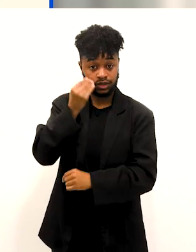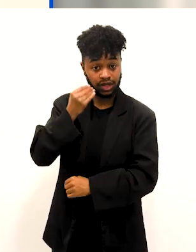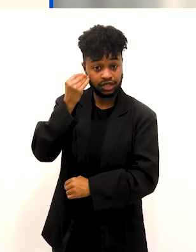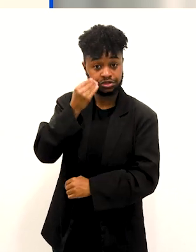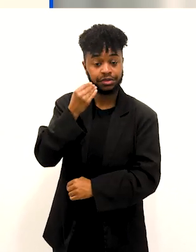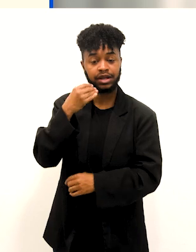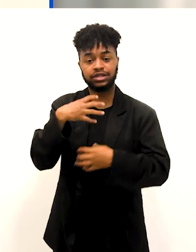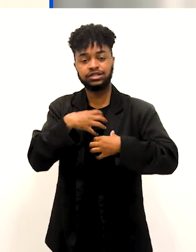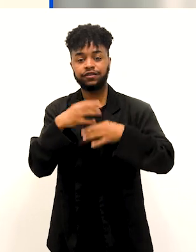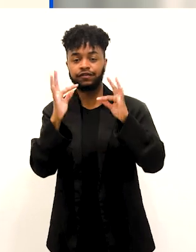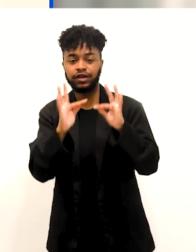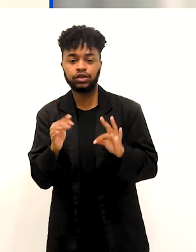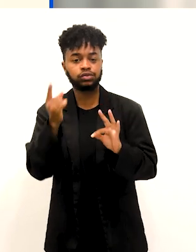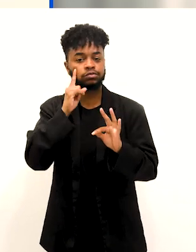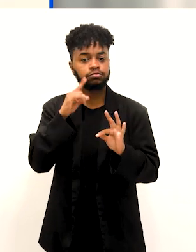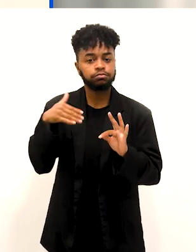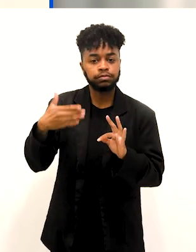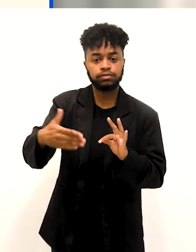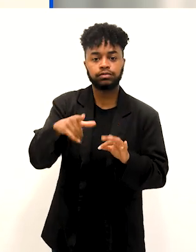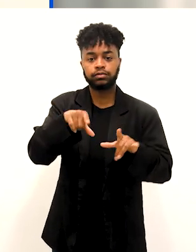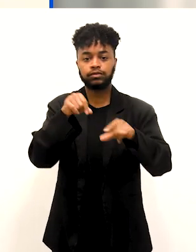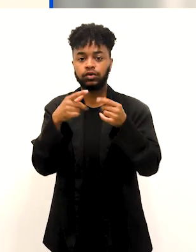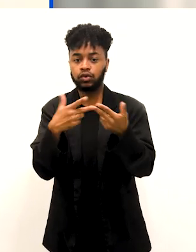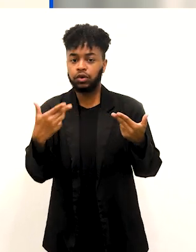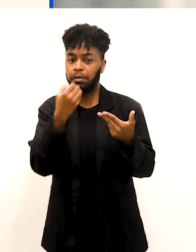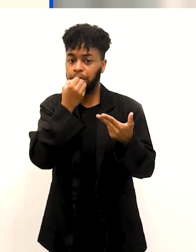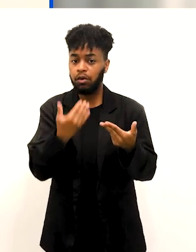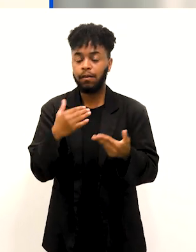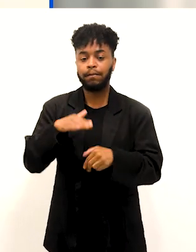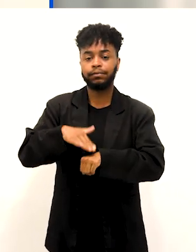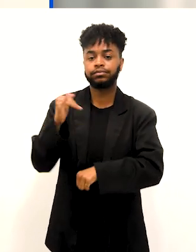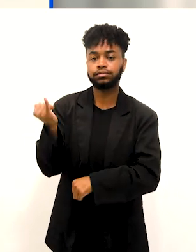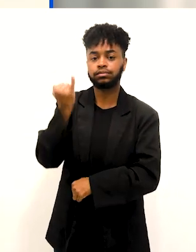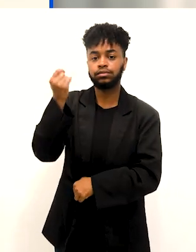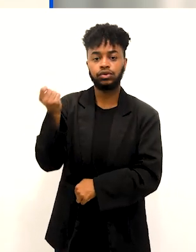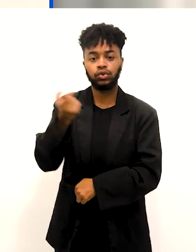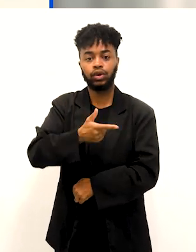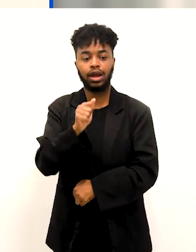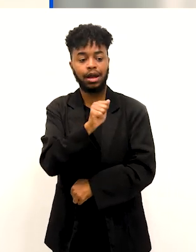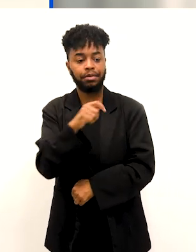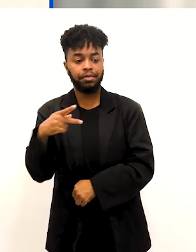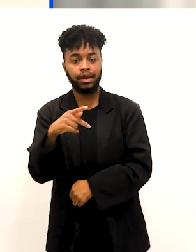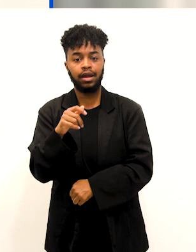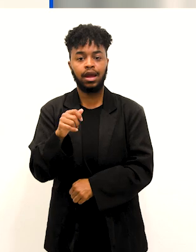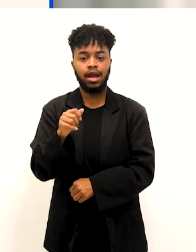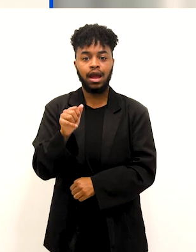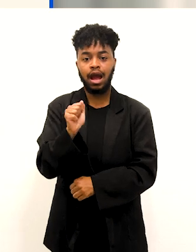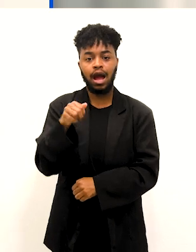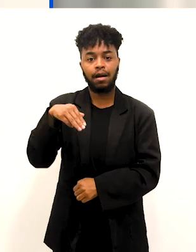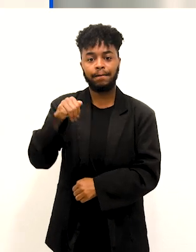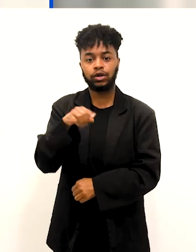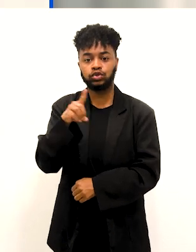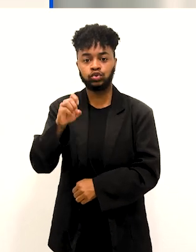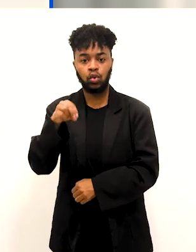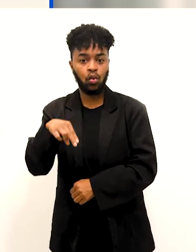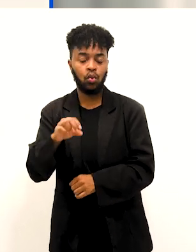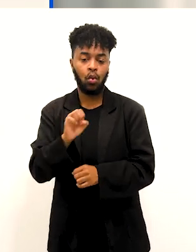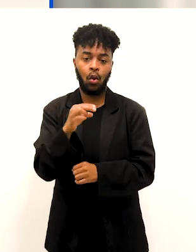a experiência, a felicidade, o dia a dia, as boas escolhas, elas são muito mais importantes do que o aplicativo da Amazon ou de